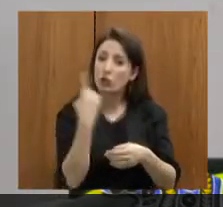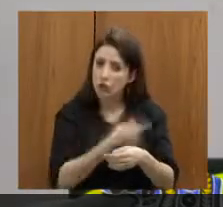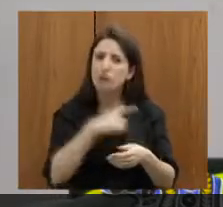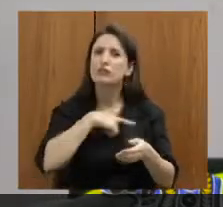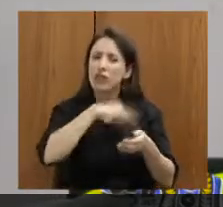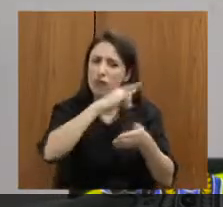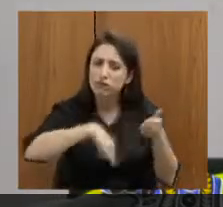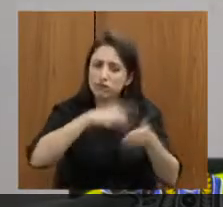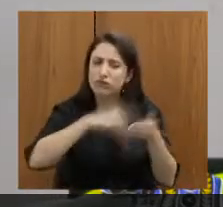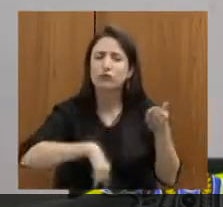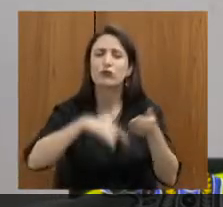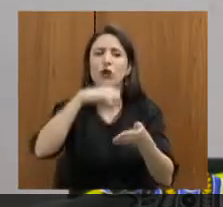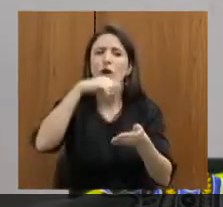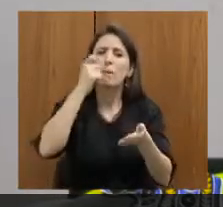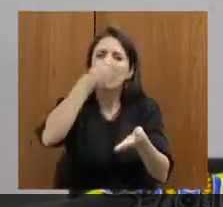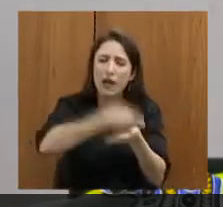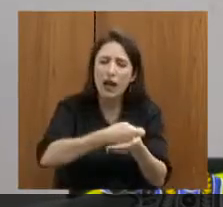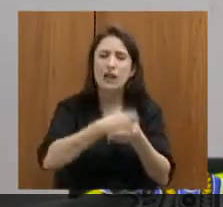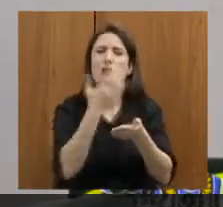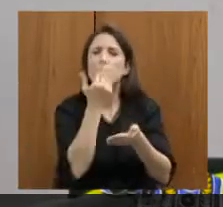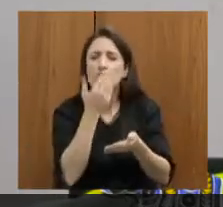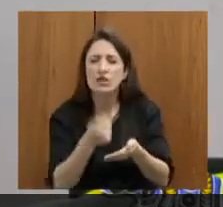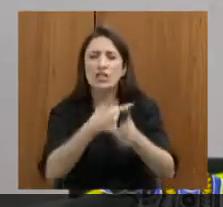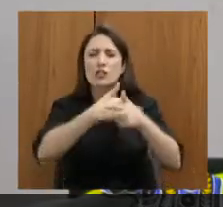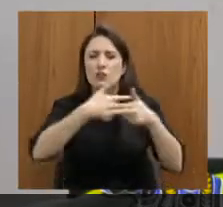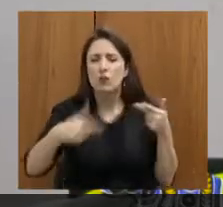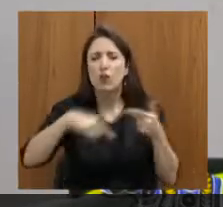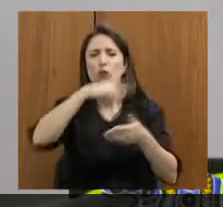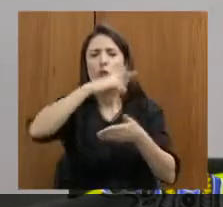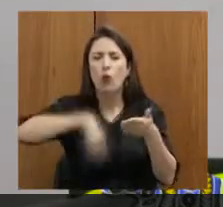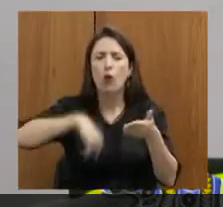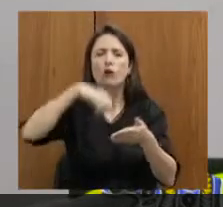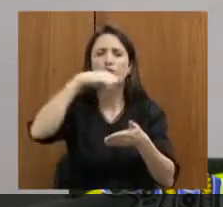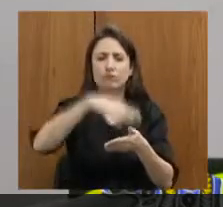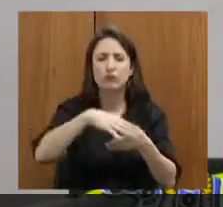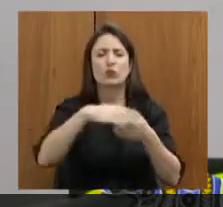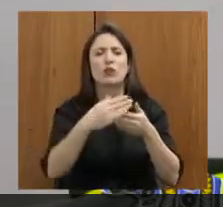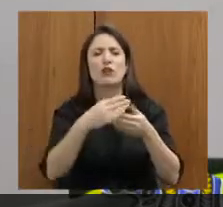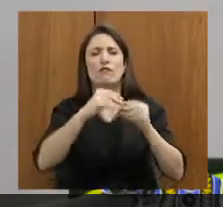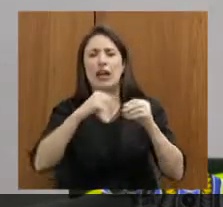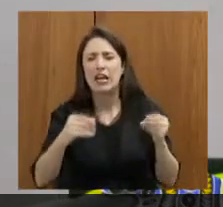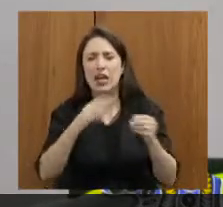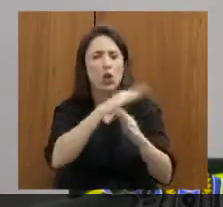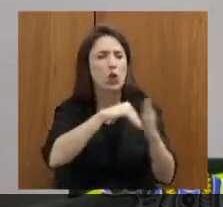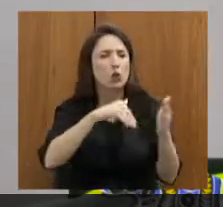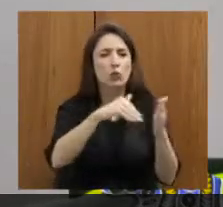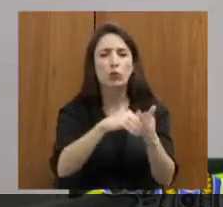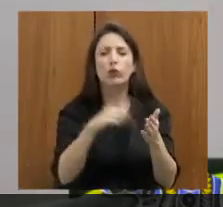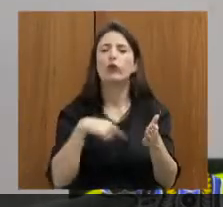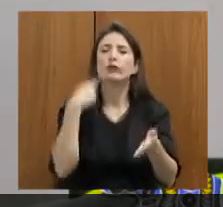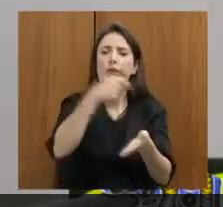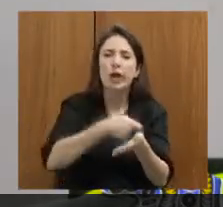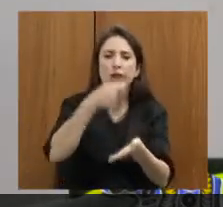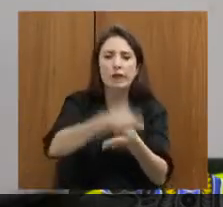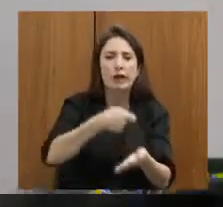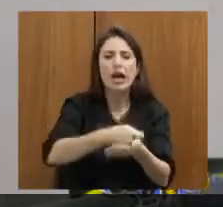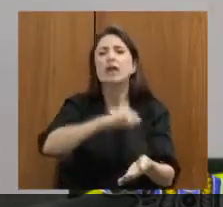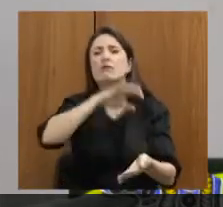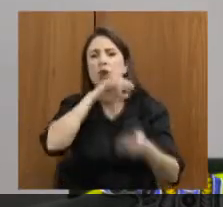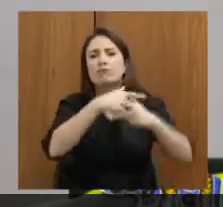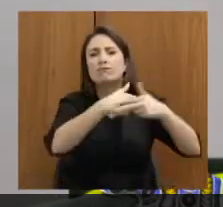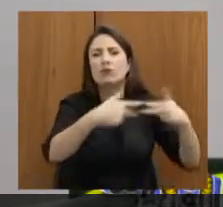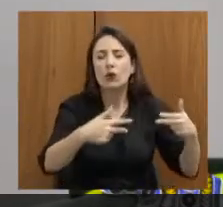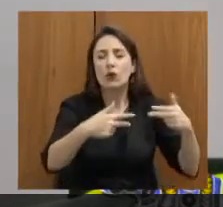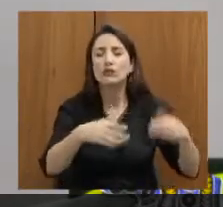com a comida com as velas com a farinha com tudo estado arrecada nós queremos